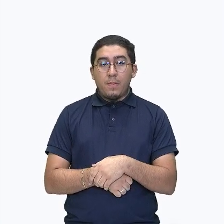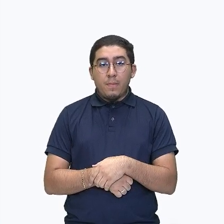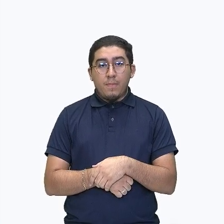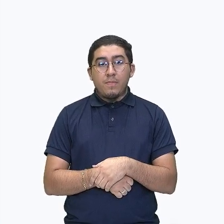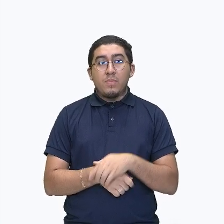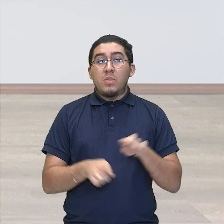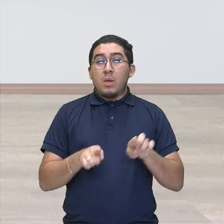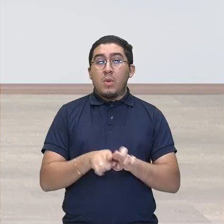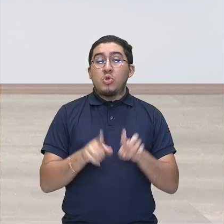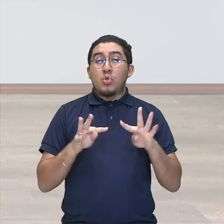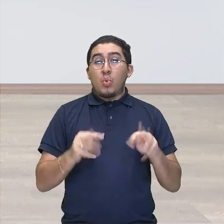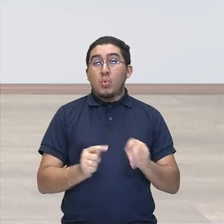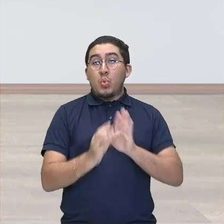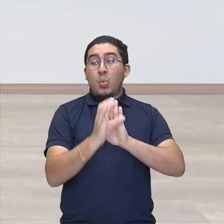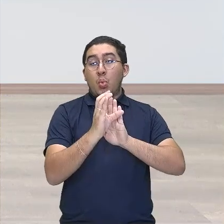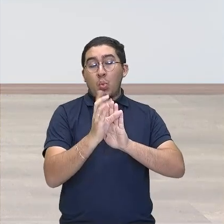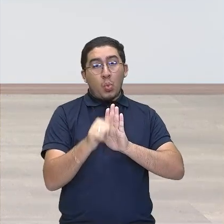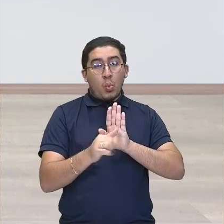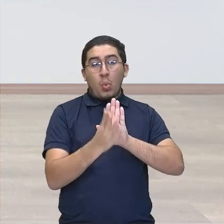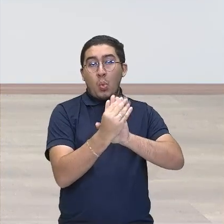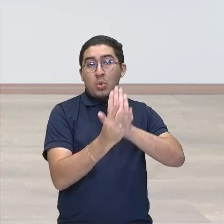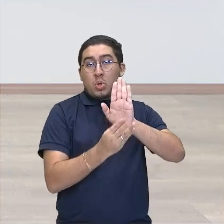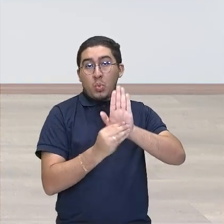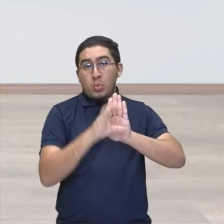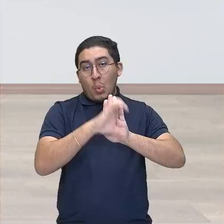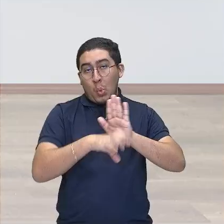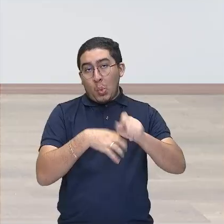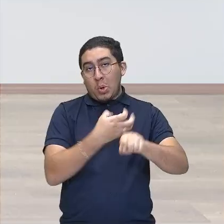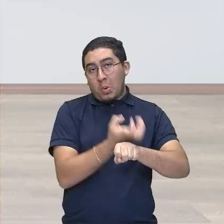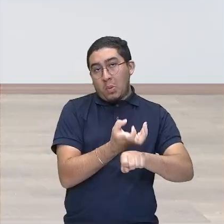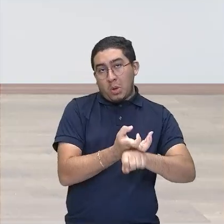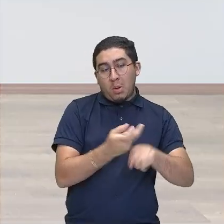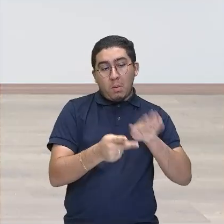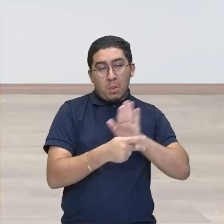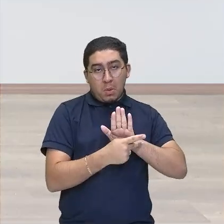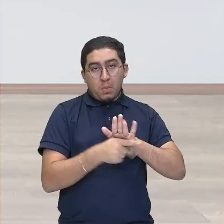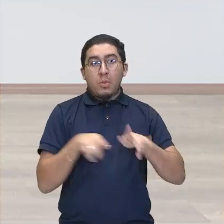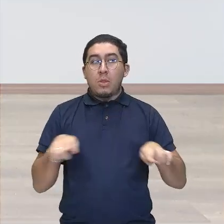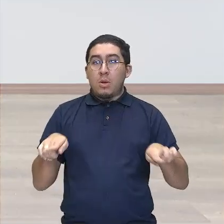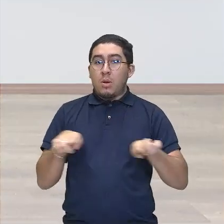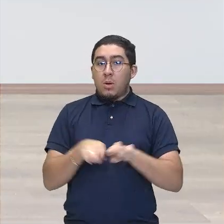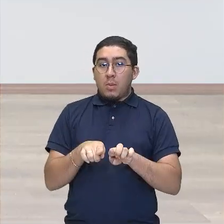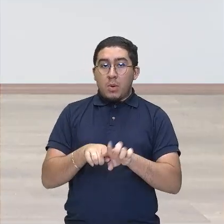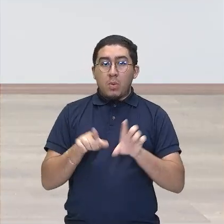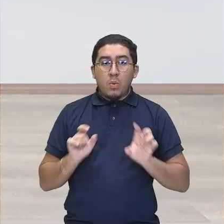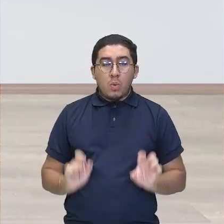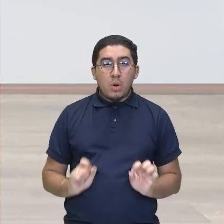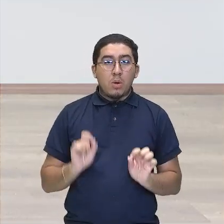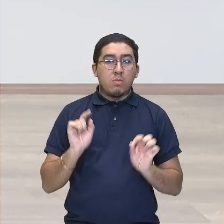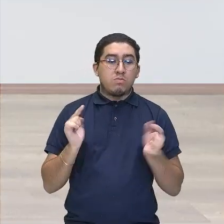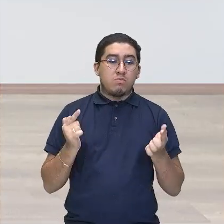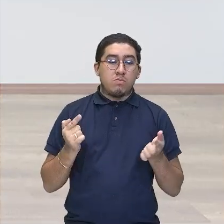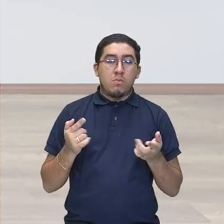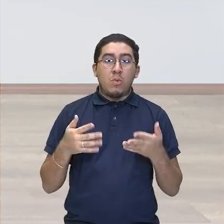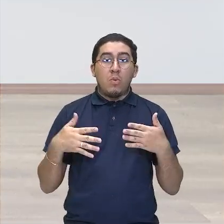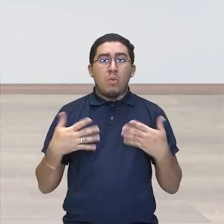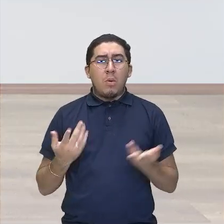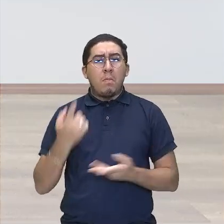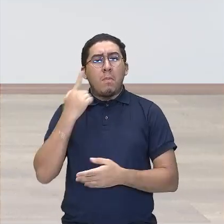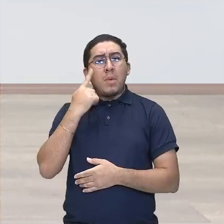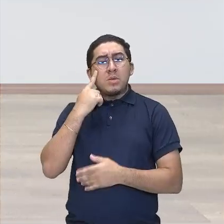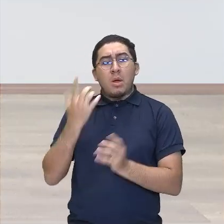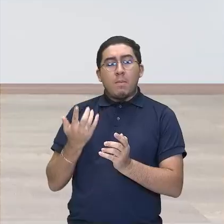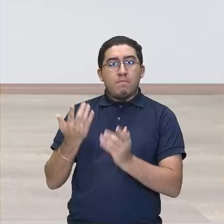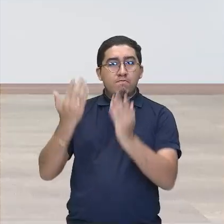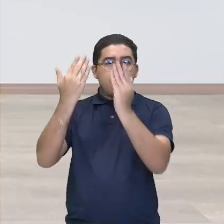curriculares que serão abordados naquele componente curricular, vão indicar também o que se espera dos momentos